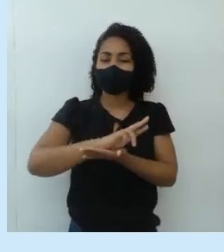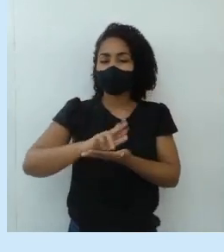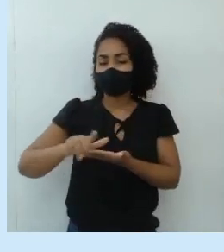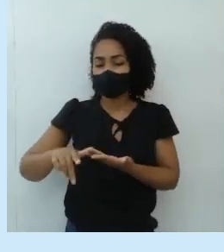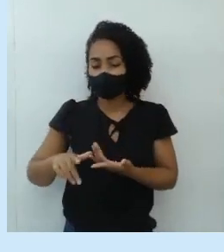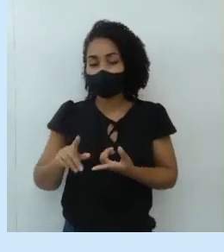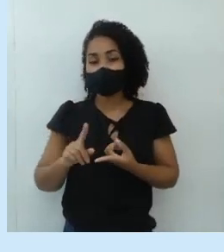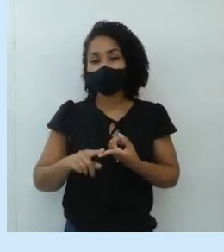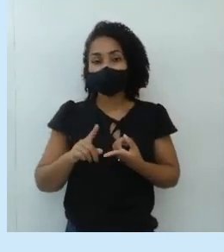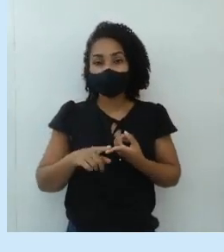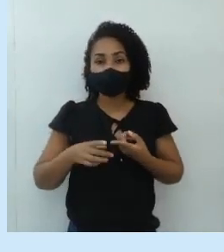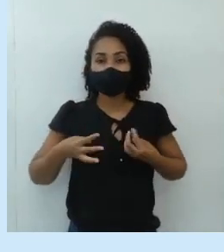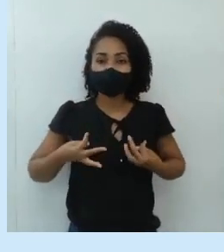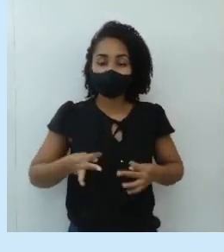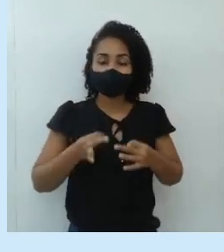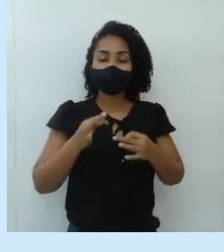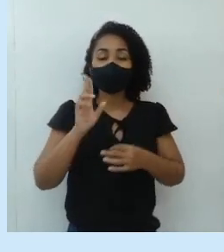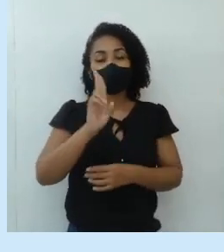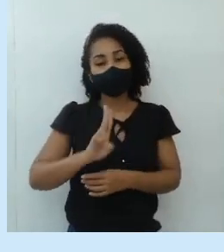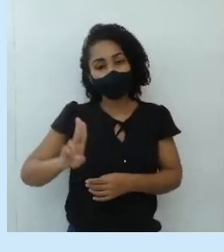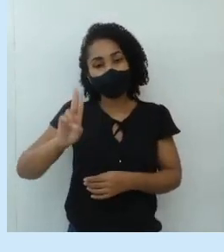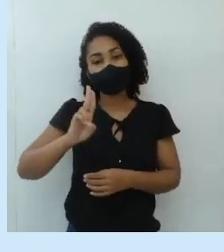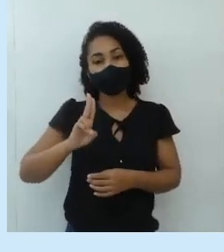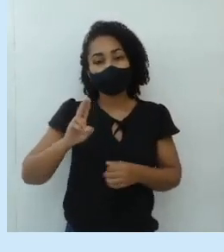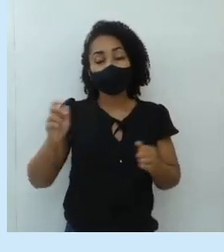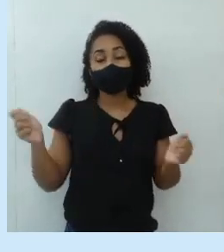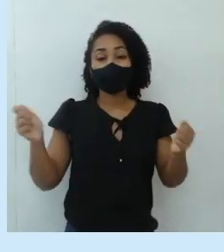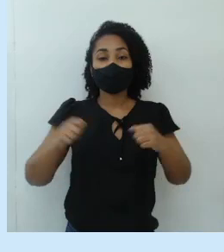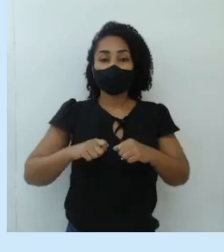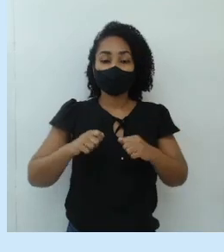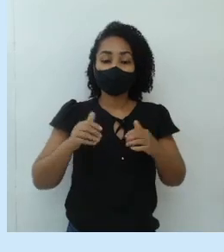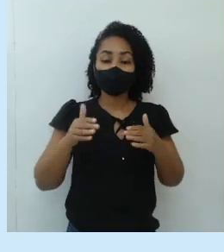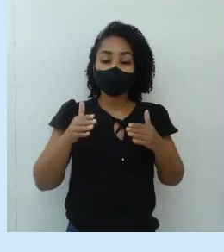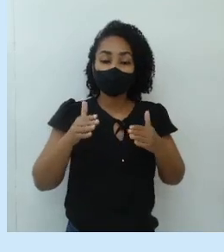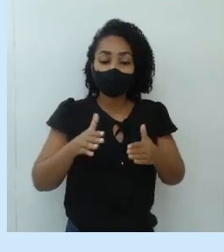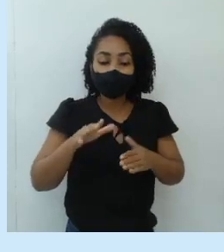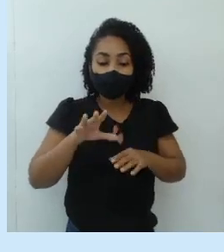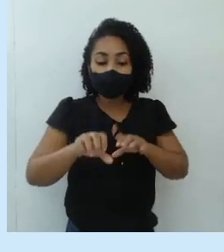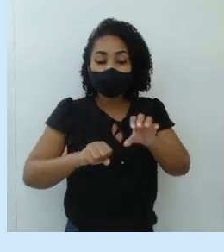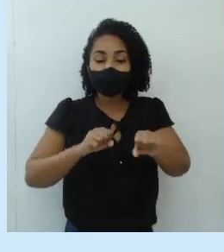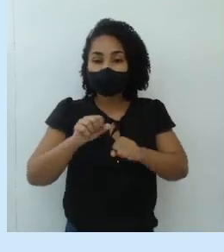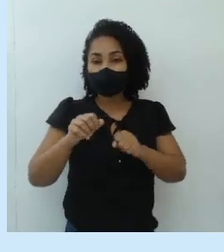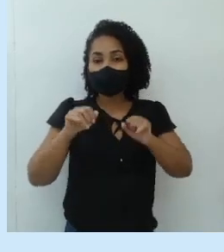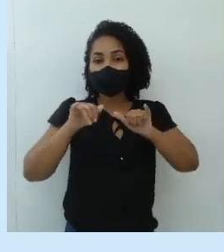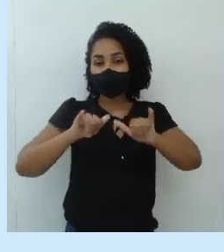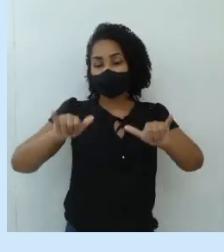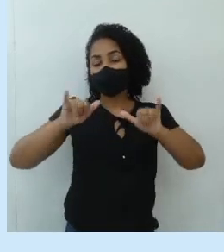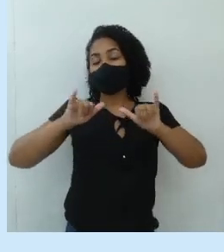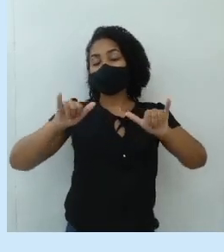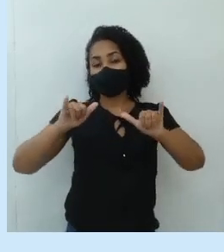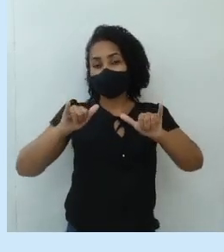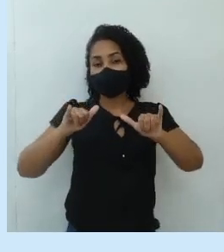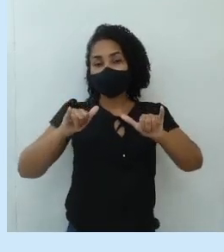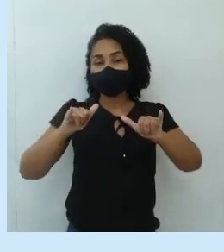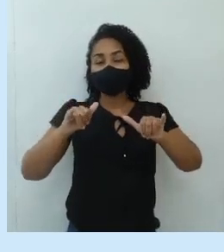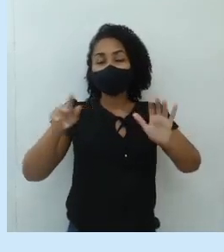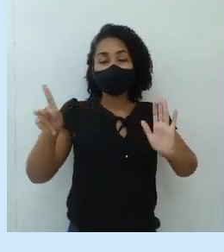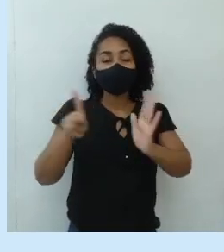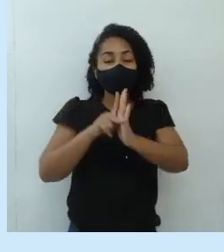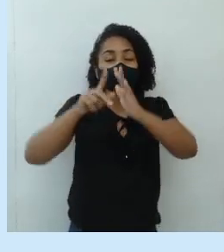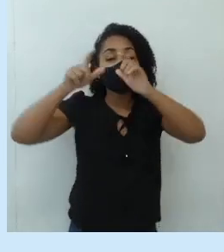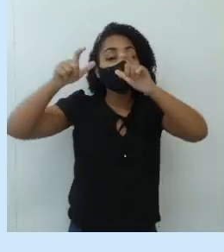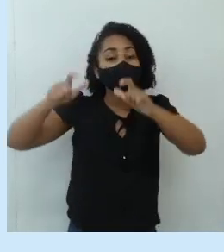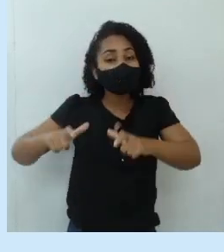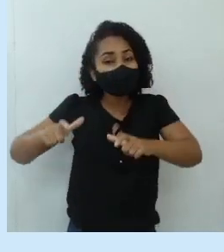As técnicas que são utilizadas para coletar ali esses dados atmosféricos, eles